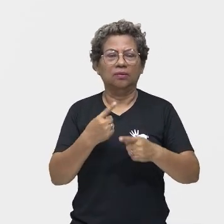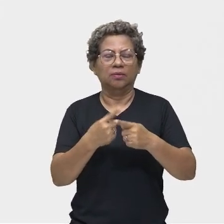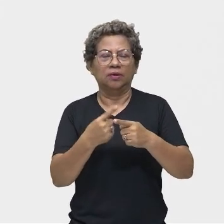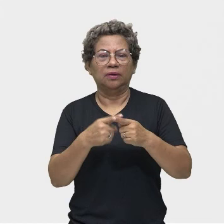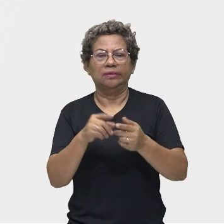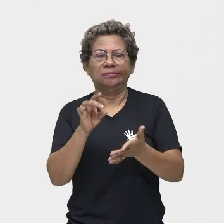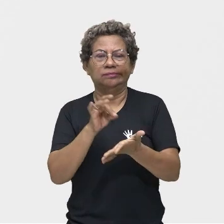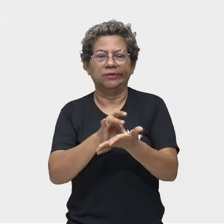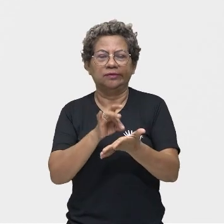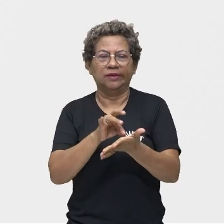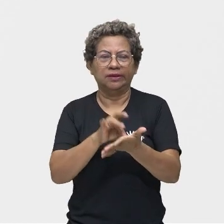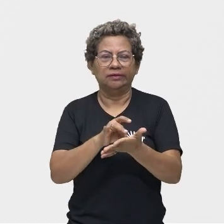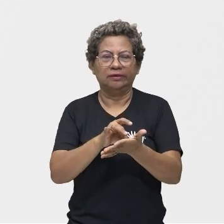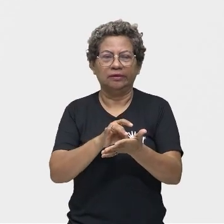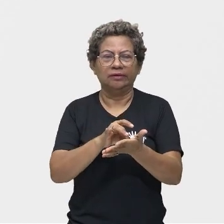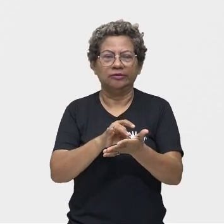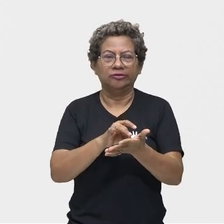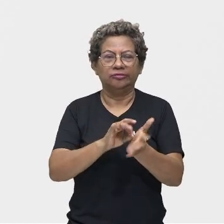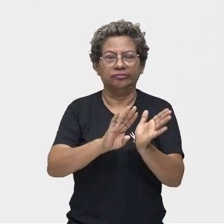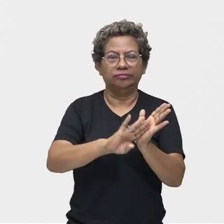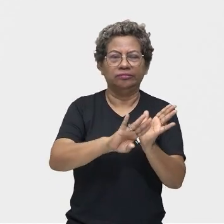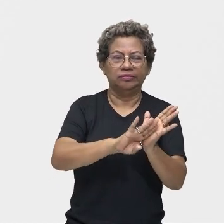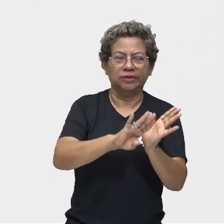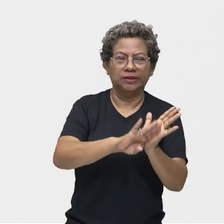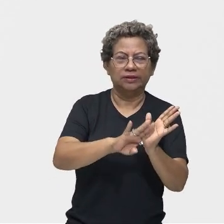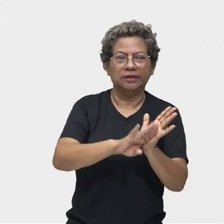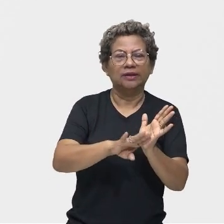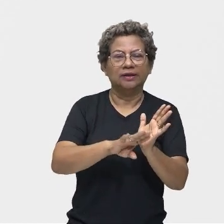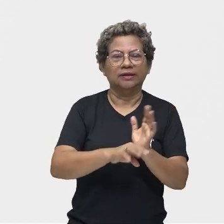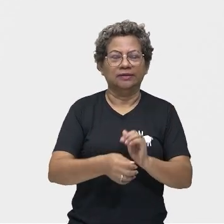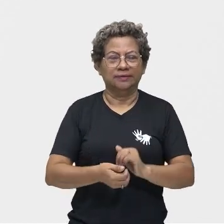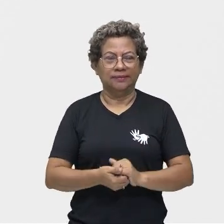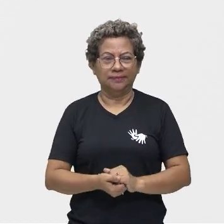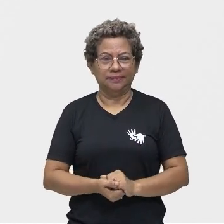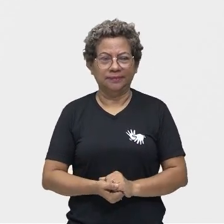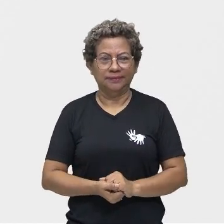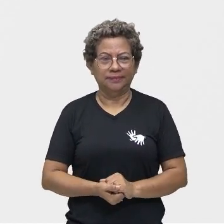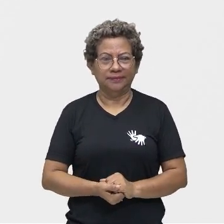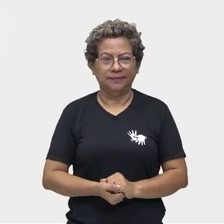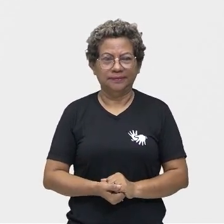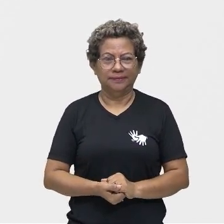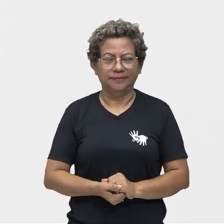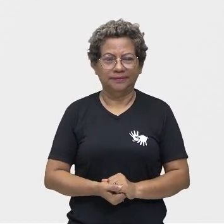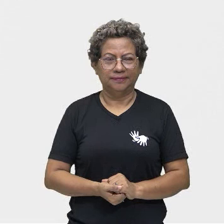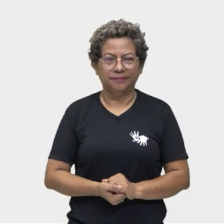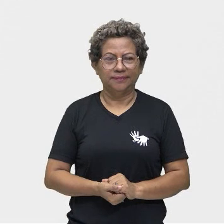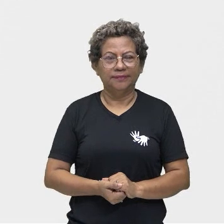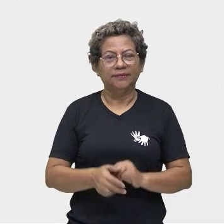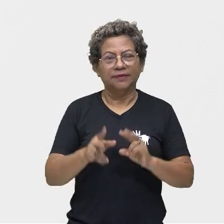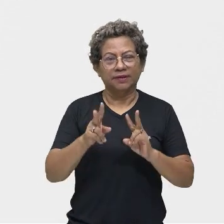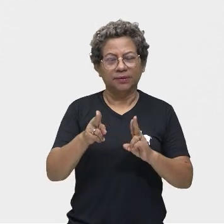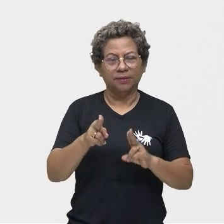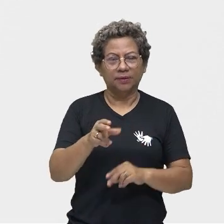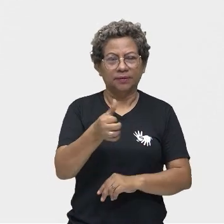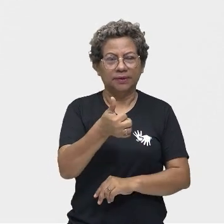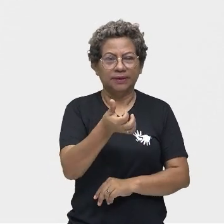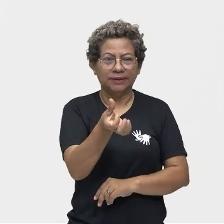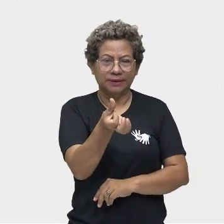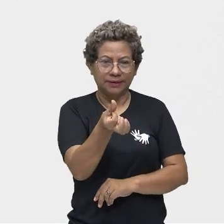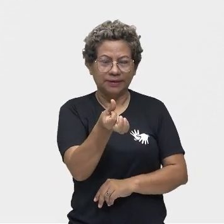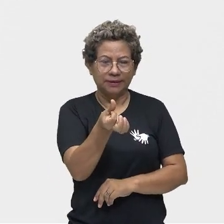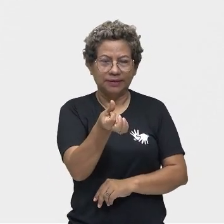realidade, corresponde a uma medida de 16 metros, tá? Então, aqui é igual a 16,